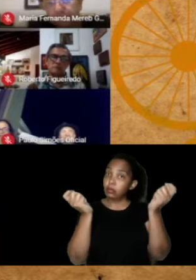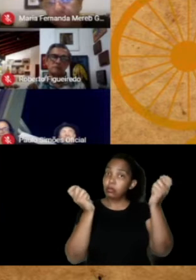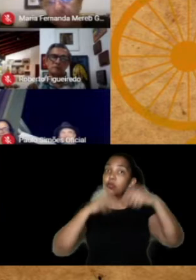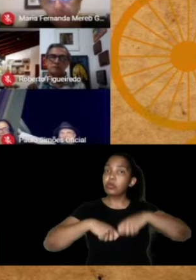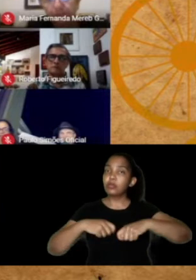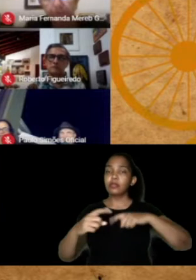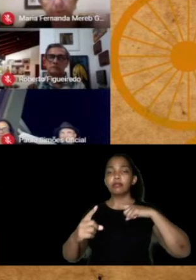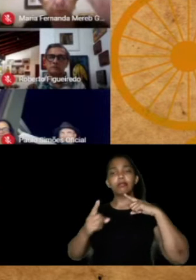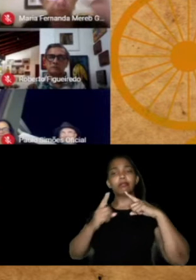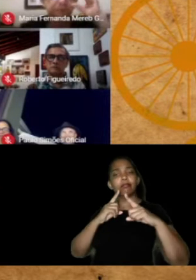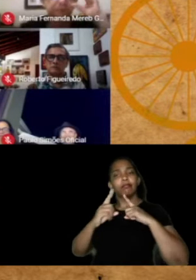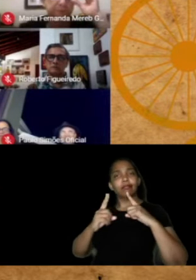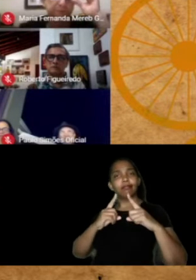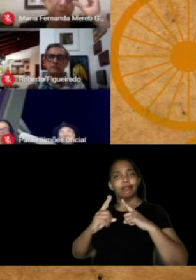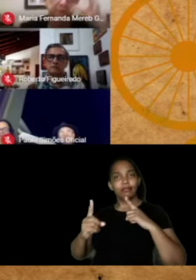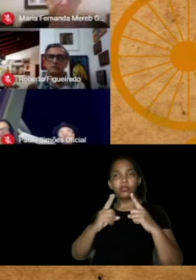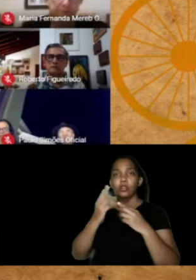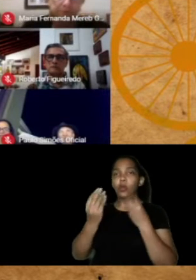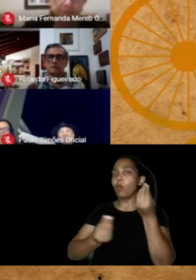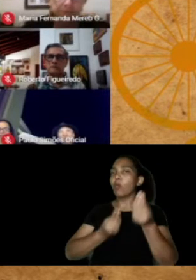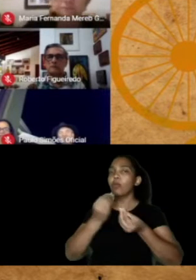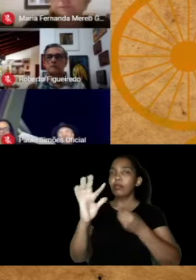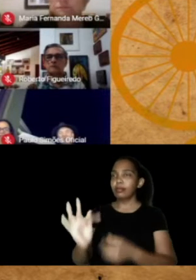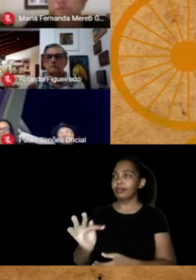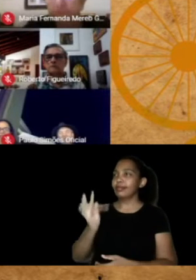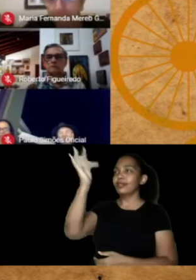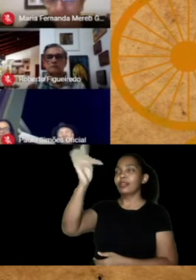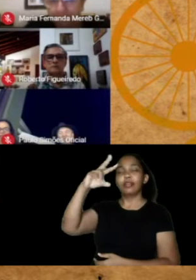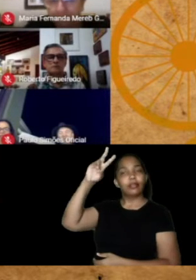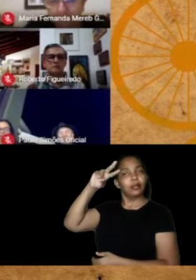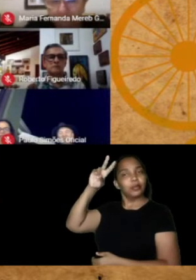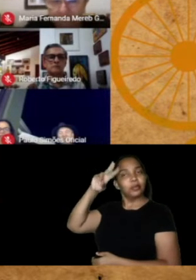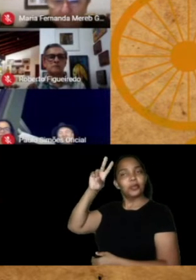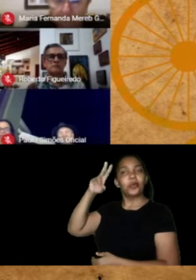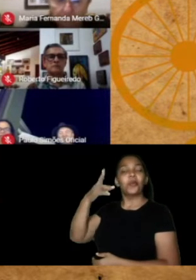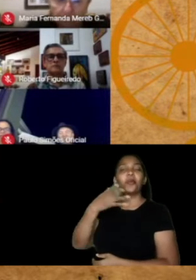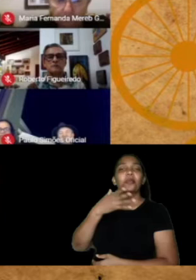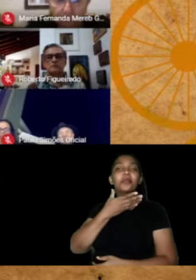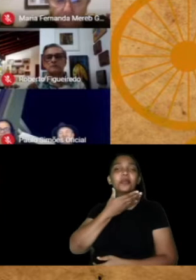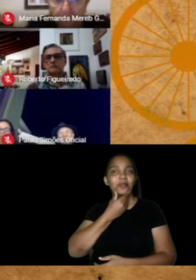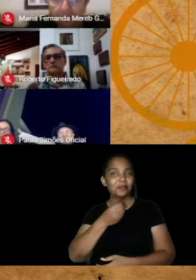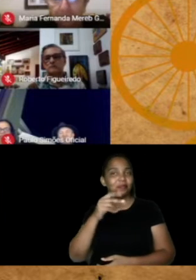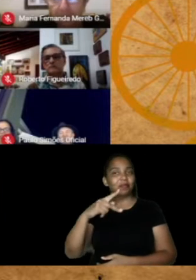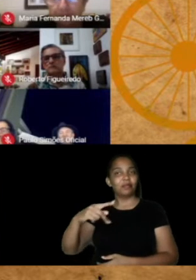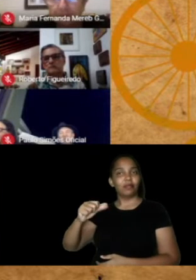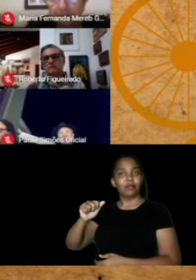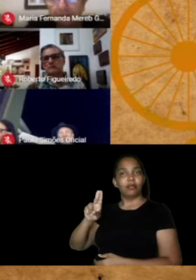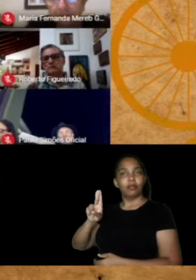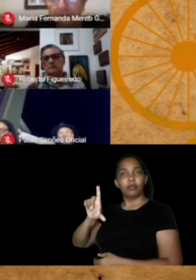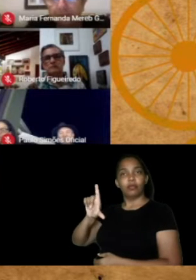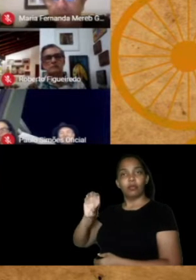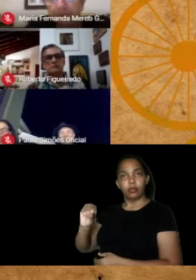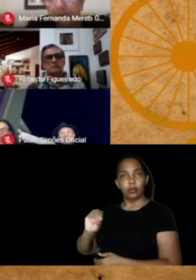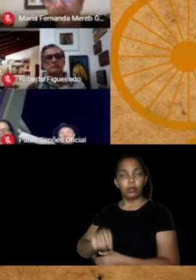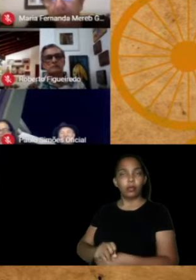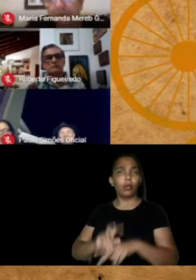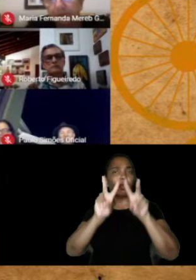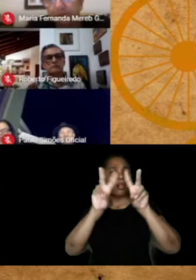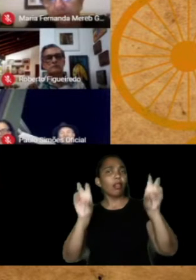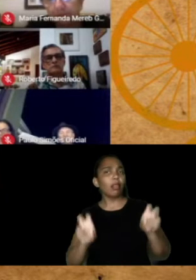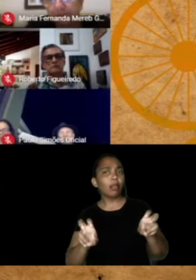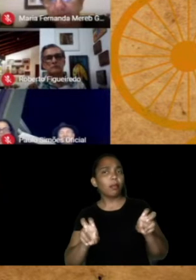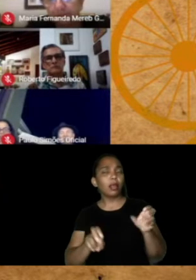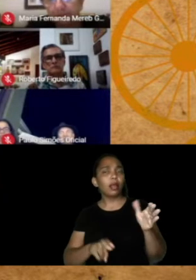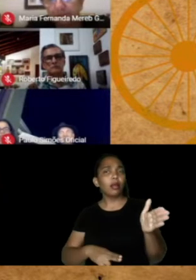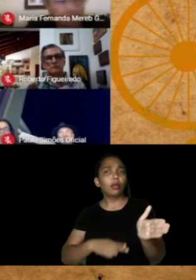nosso futuro, assim como lembrou Paulo Simões. Com o tema Estações, qual a próxima